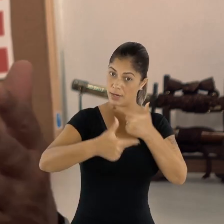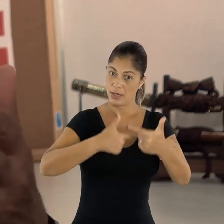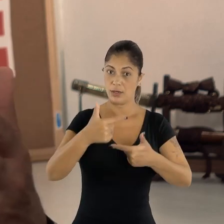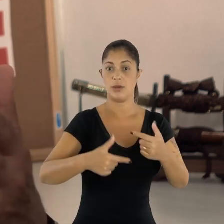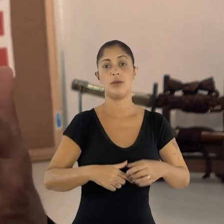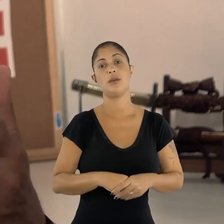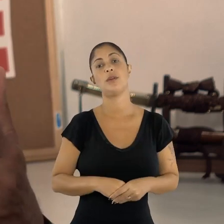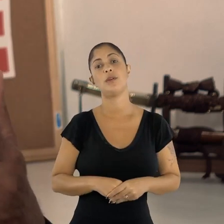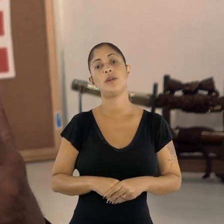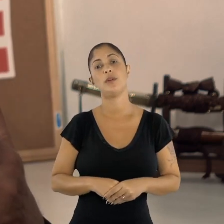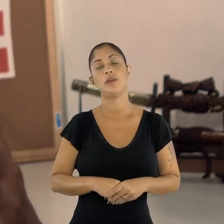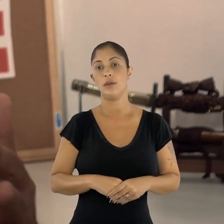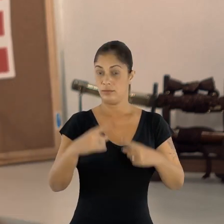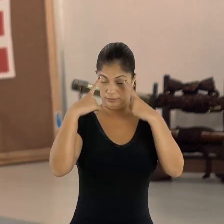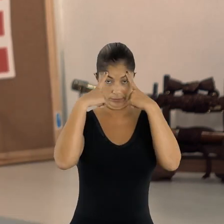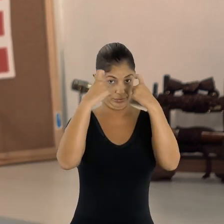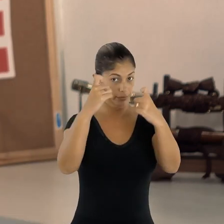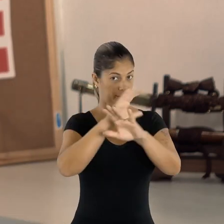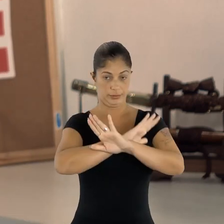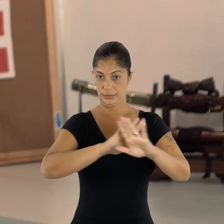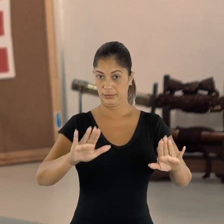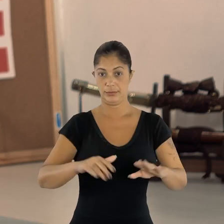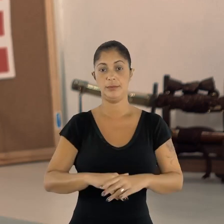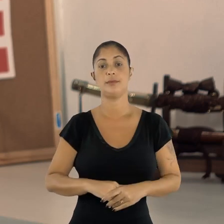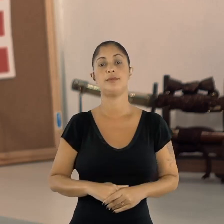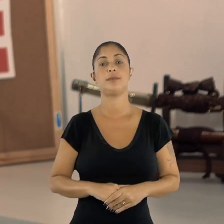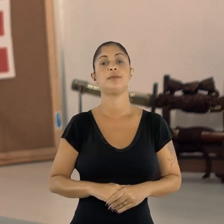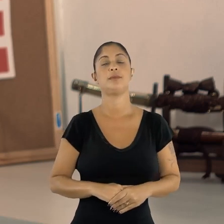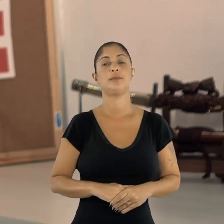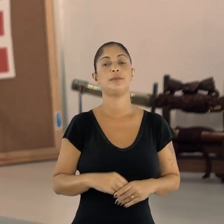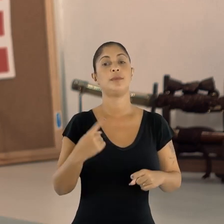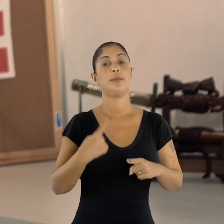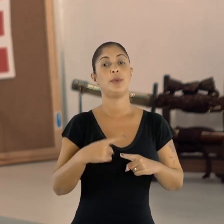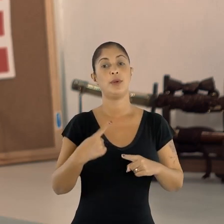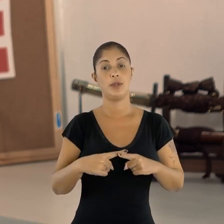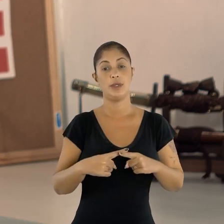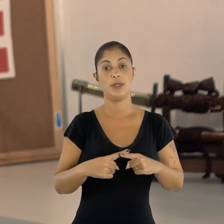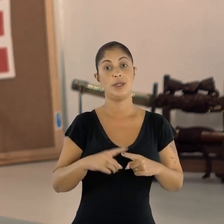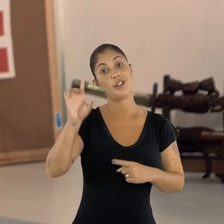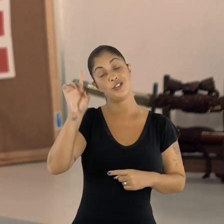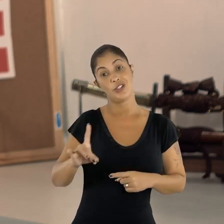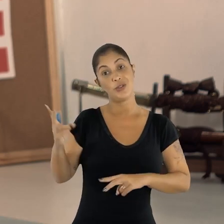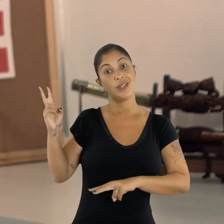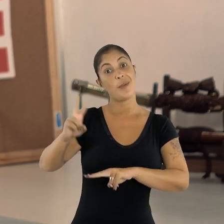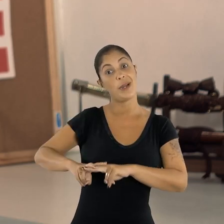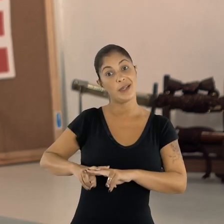trabalhadores estão revoltados, porque Lula e a diretoria estão presa.